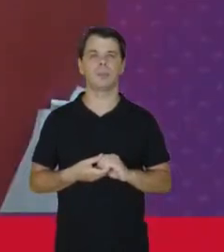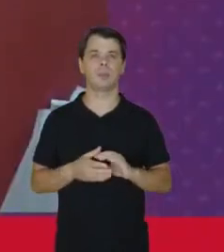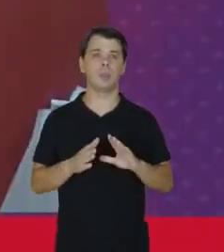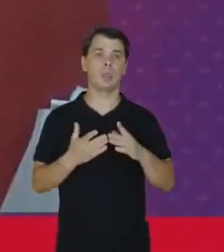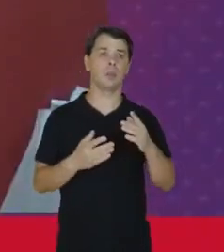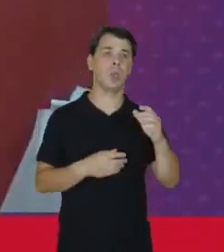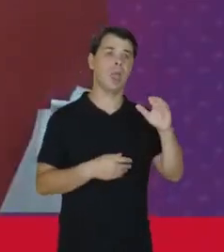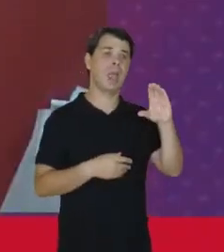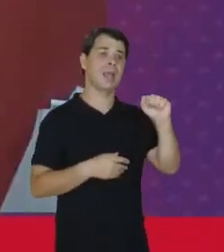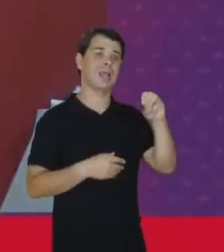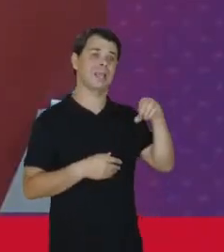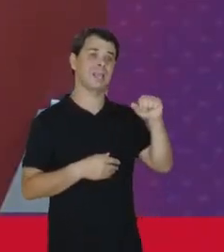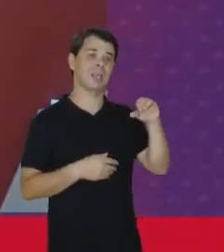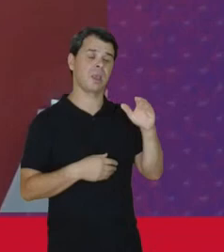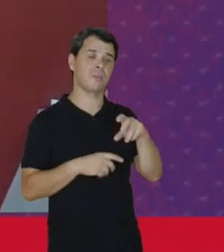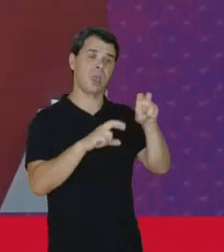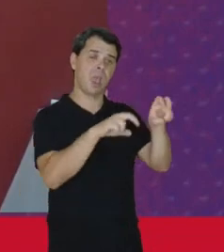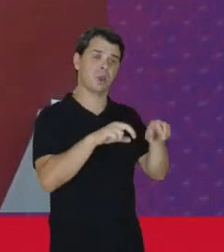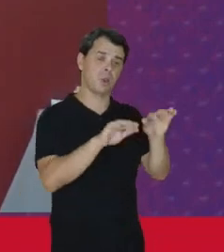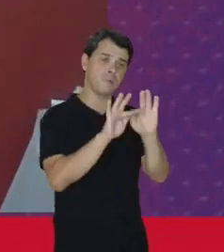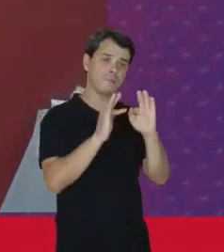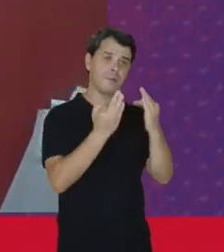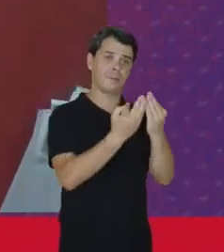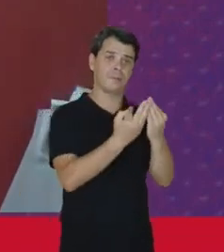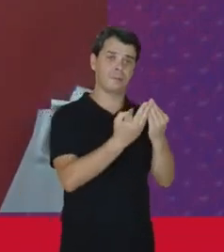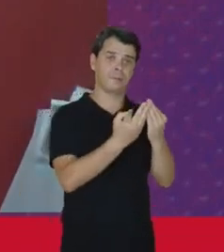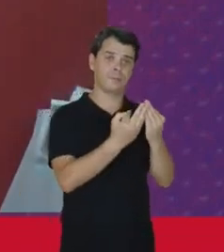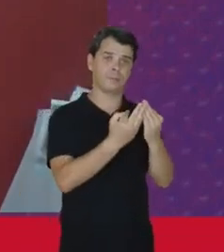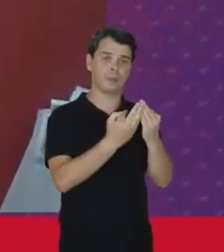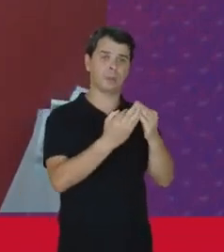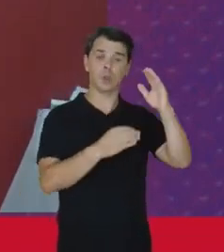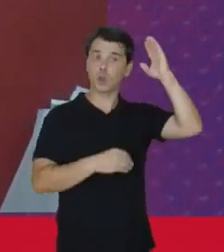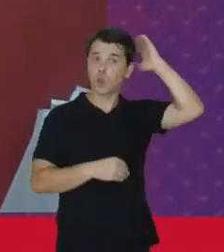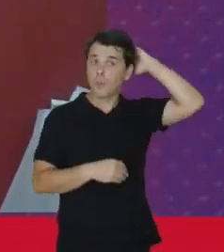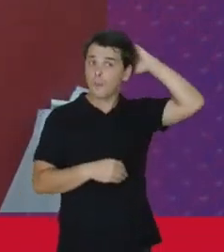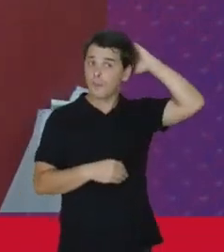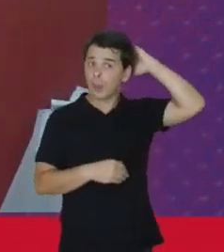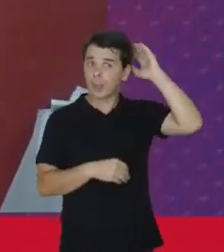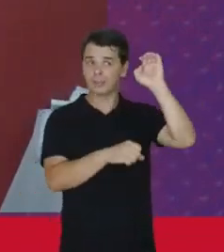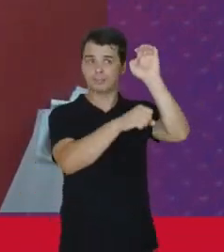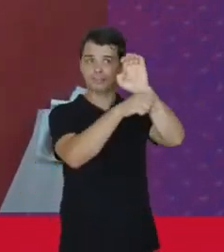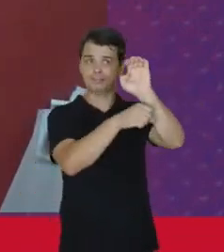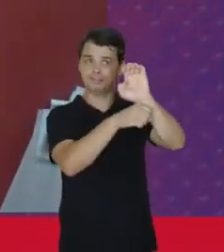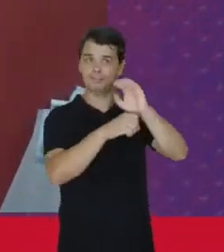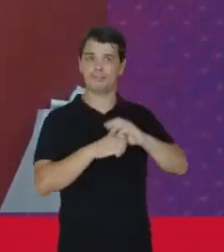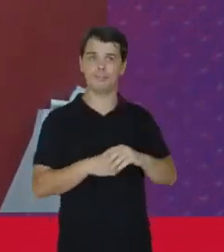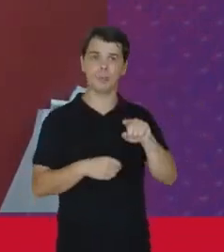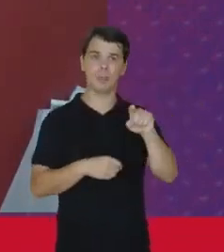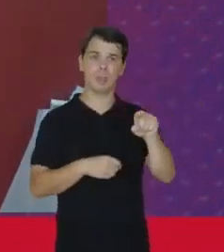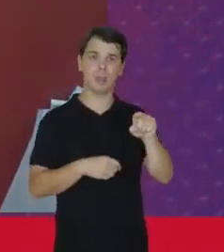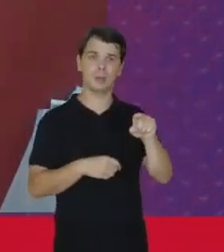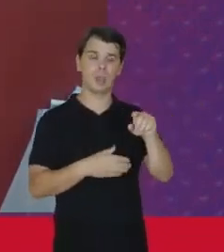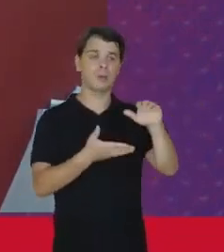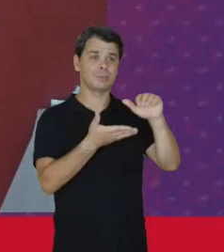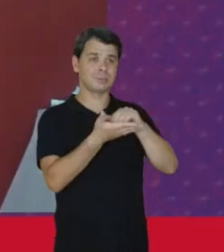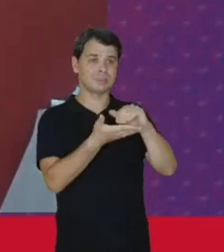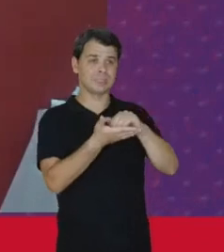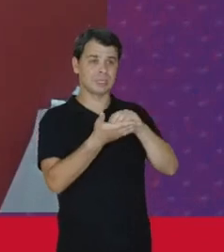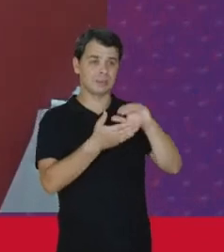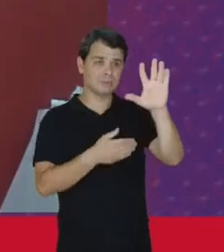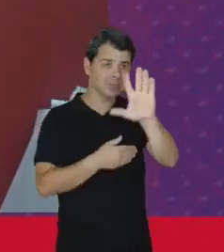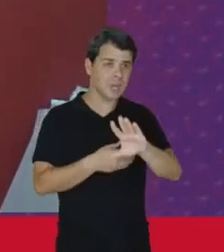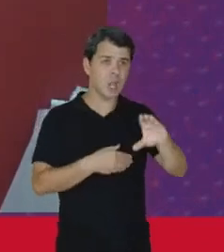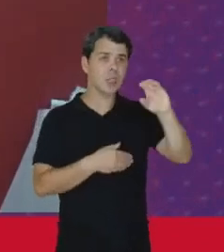Então, eu sou Carmen Foro, sou agricultora familiar do estado do Pará, e estou secretária-geral da